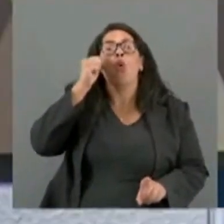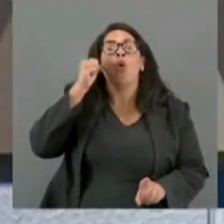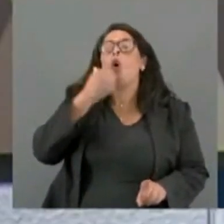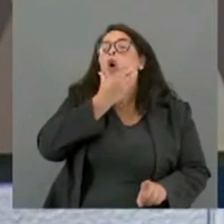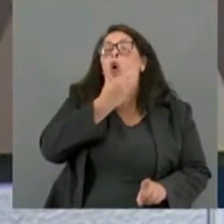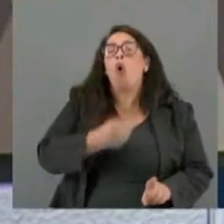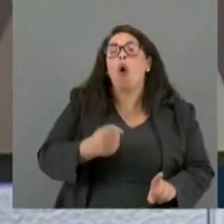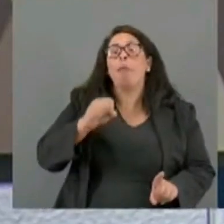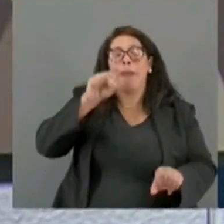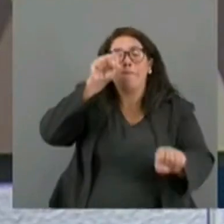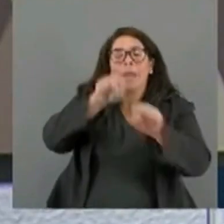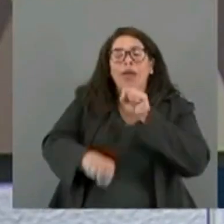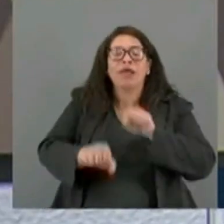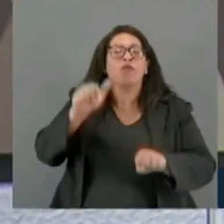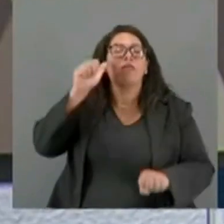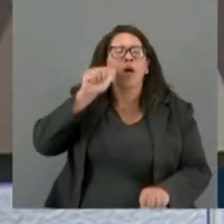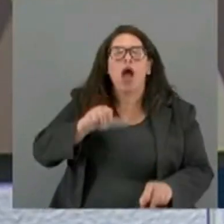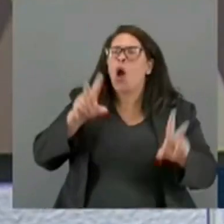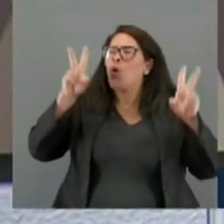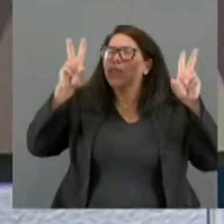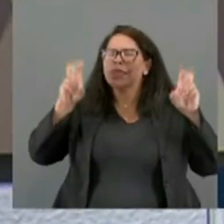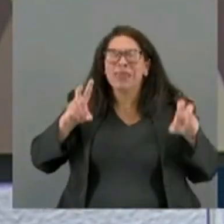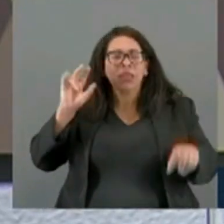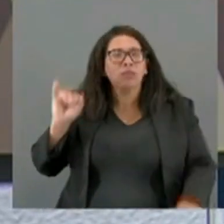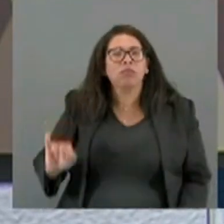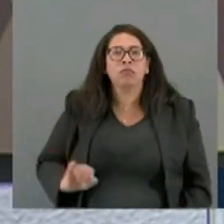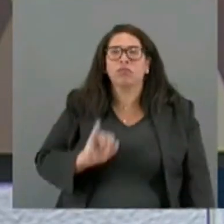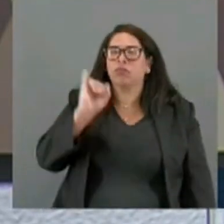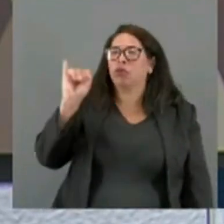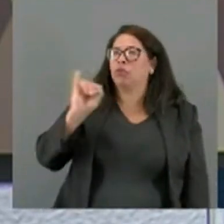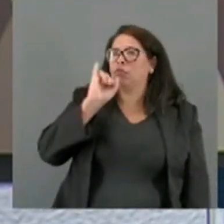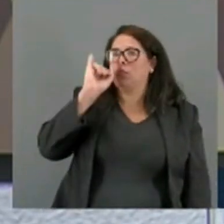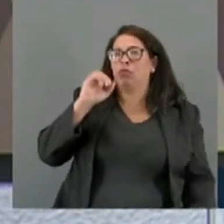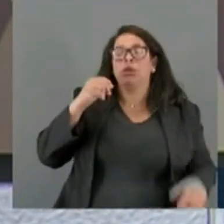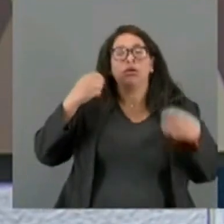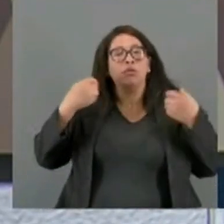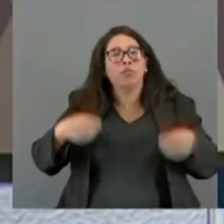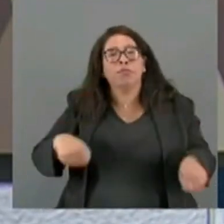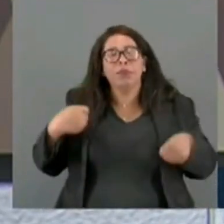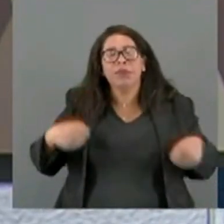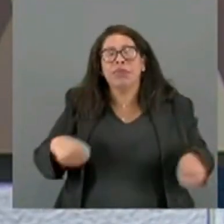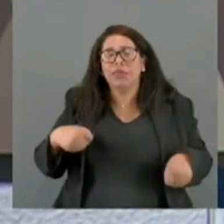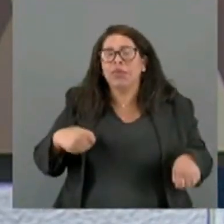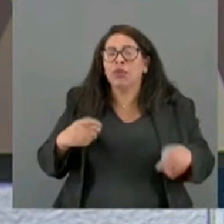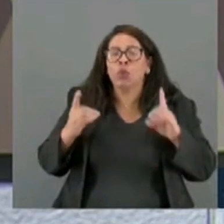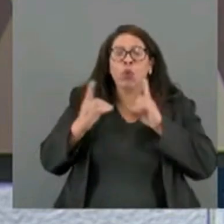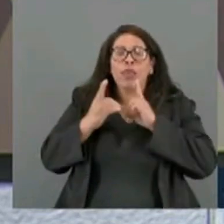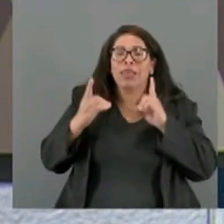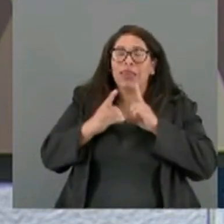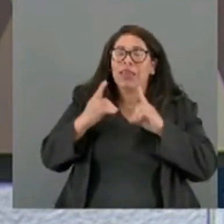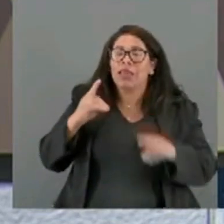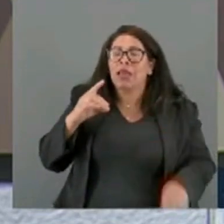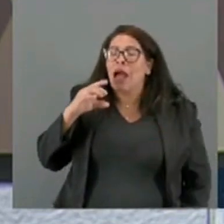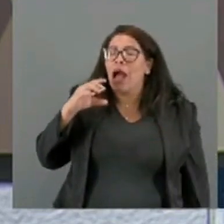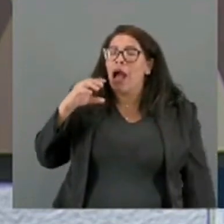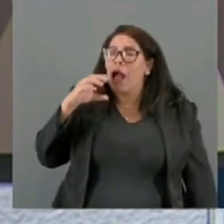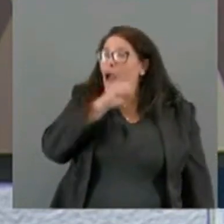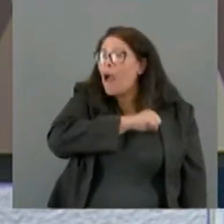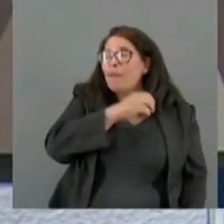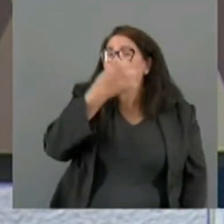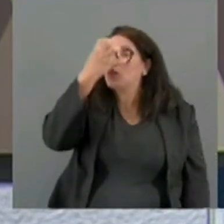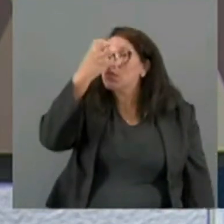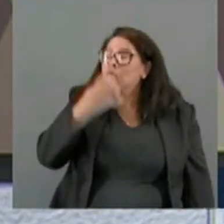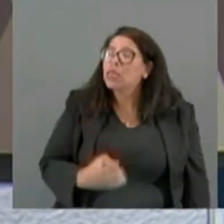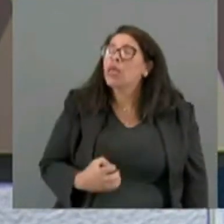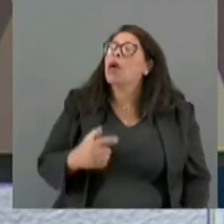é que ocorre? É um tema muito relevante e reclama muito tratamentos sérios e que muito preocupa para a